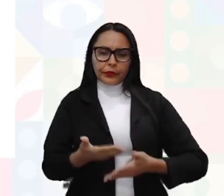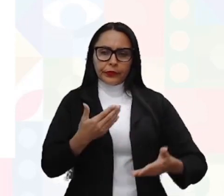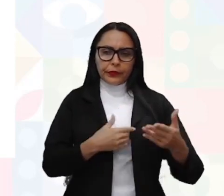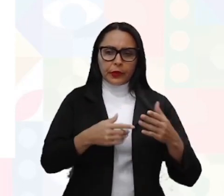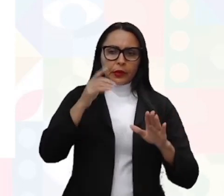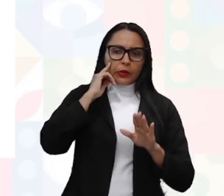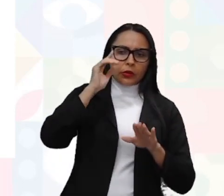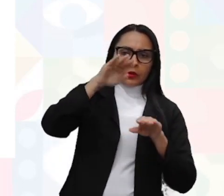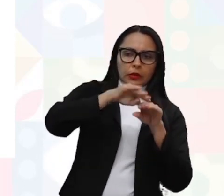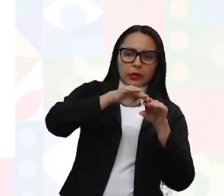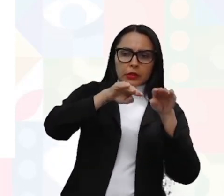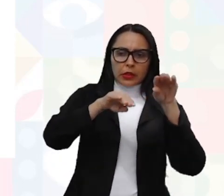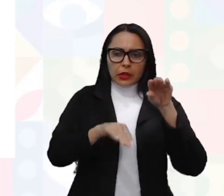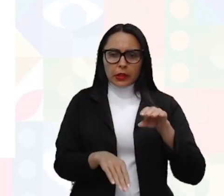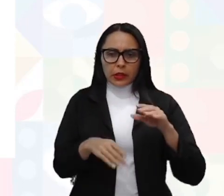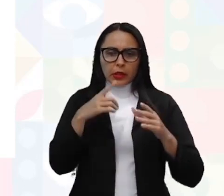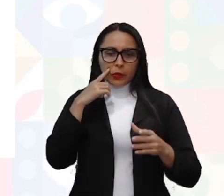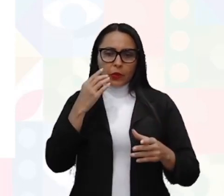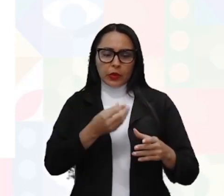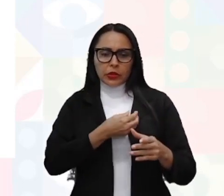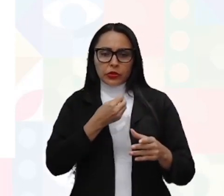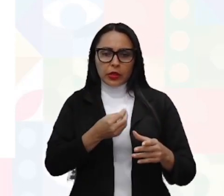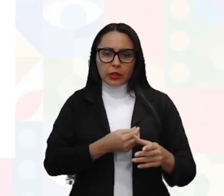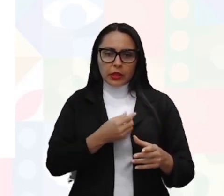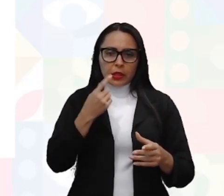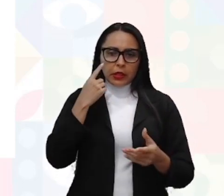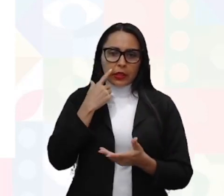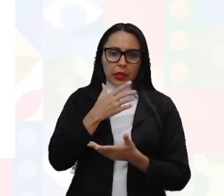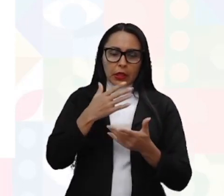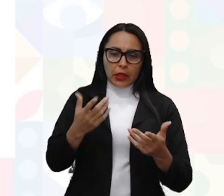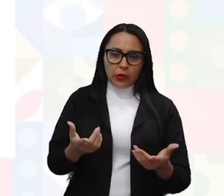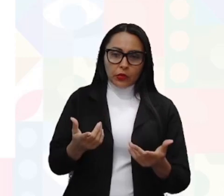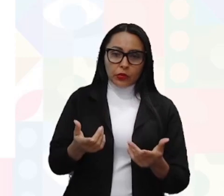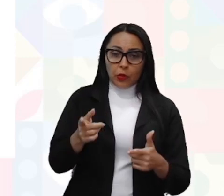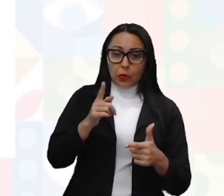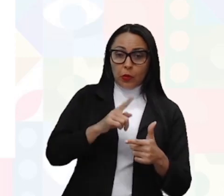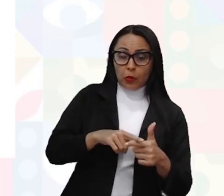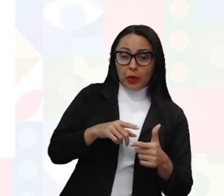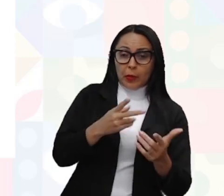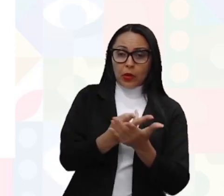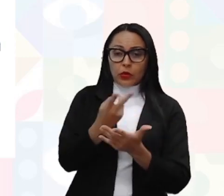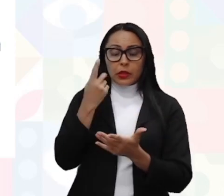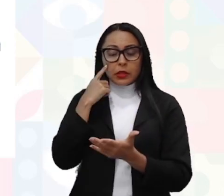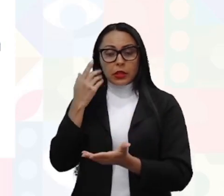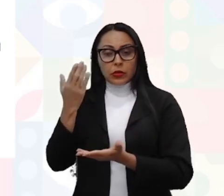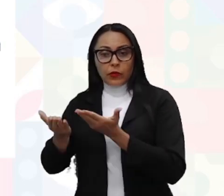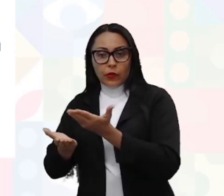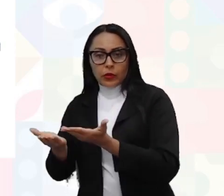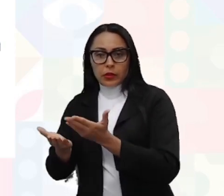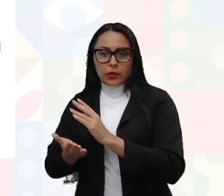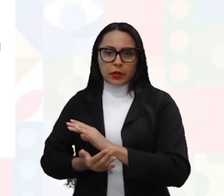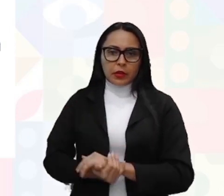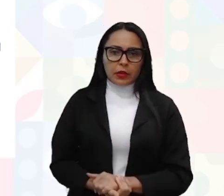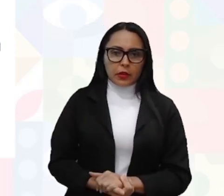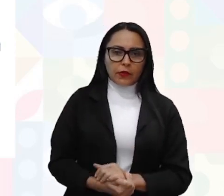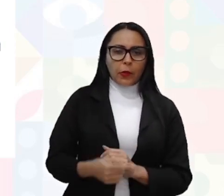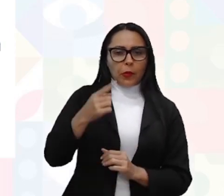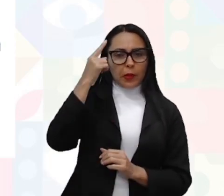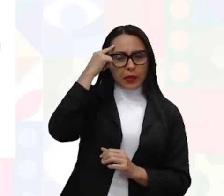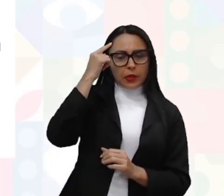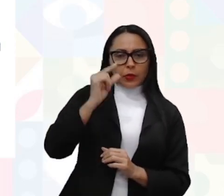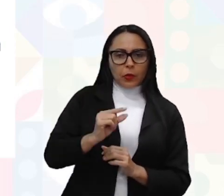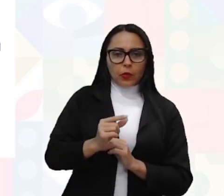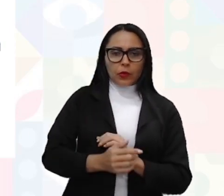desequilíbrio ao desequilíbrio existente entre a demanda e o fornecimento. Vamos pensar um